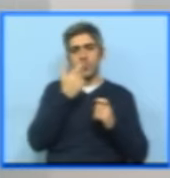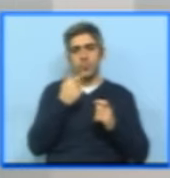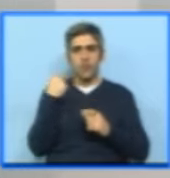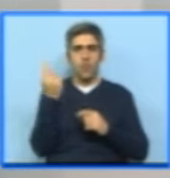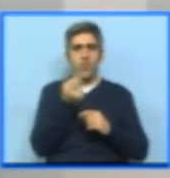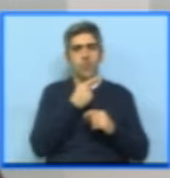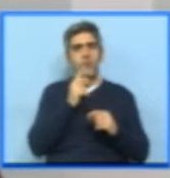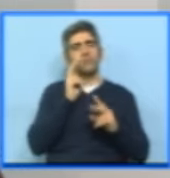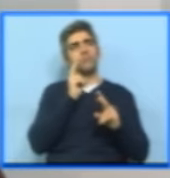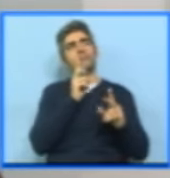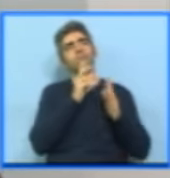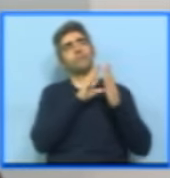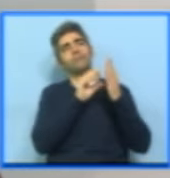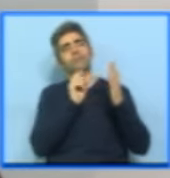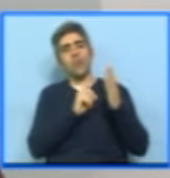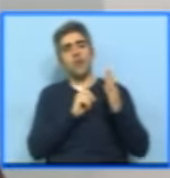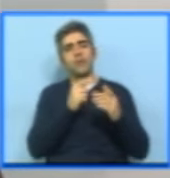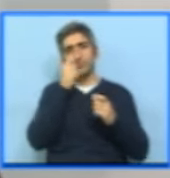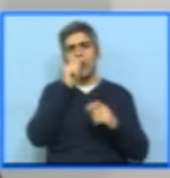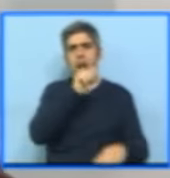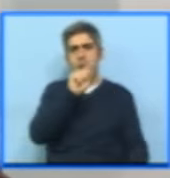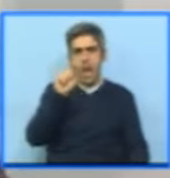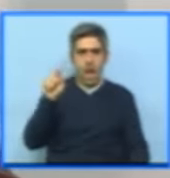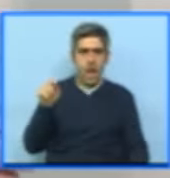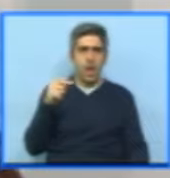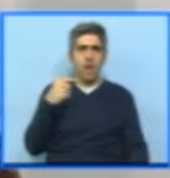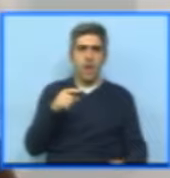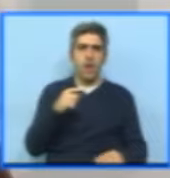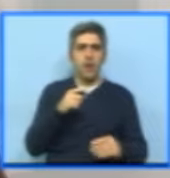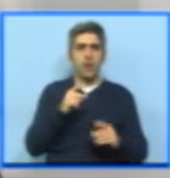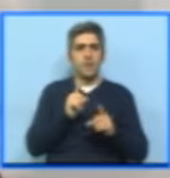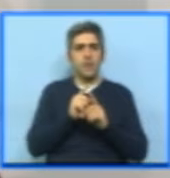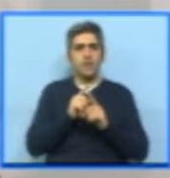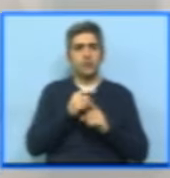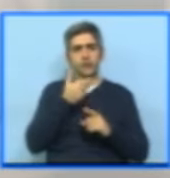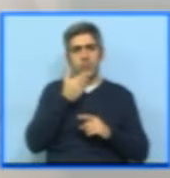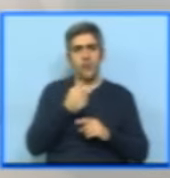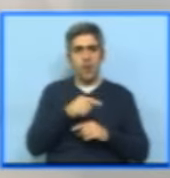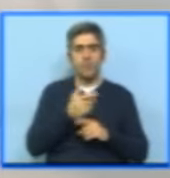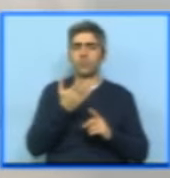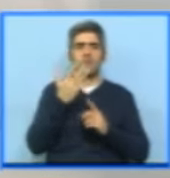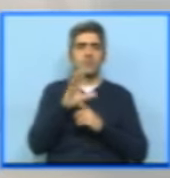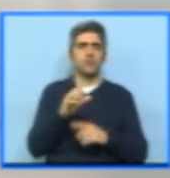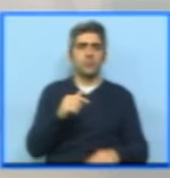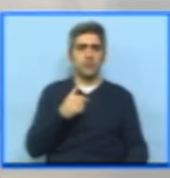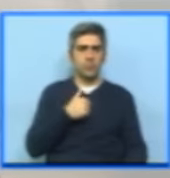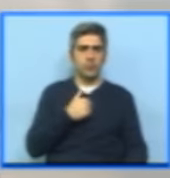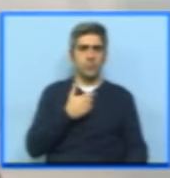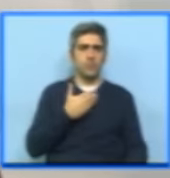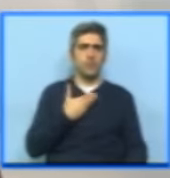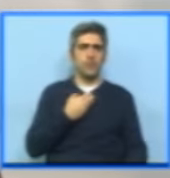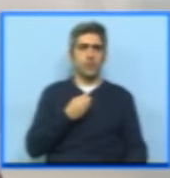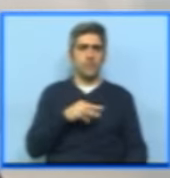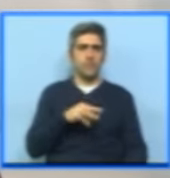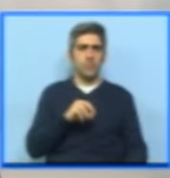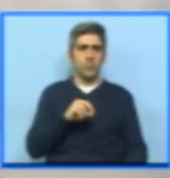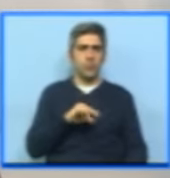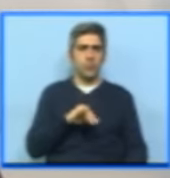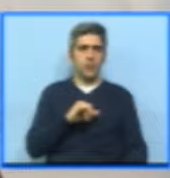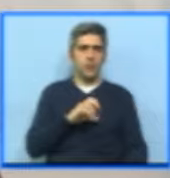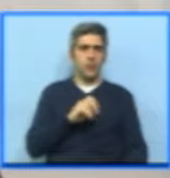hoje temos pessoas que fazem um pouco, ou são sinal desta mesma experiência. Por exemplo, eu sou dominicano, até estive há pouco